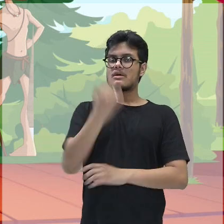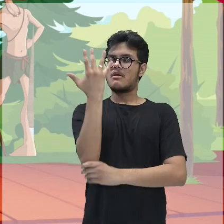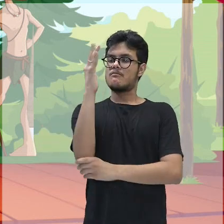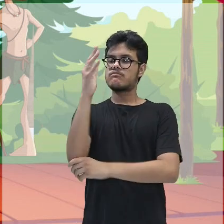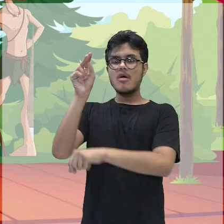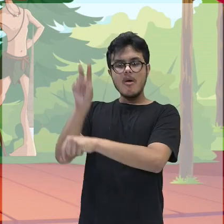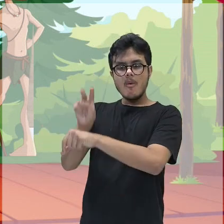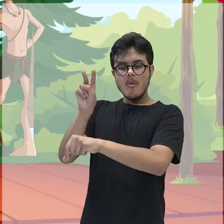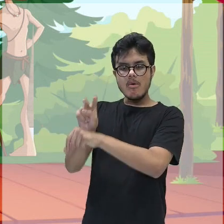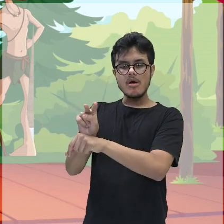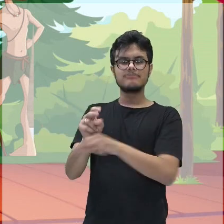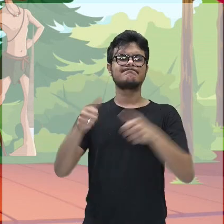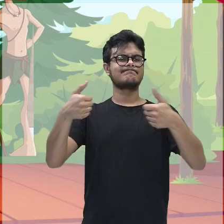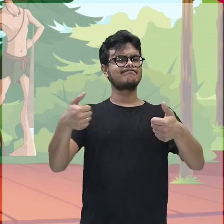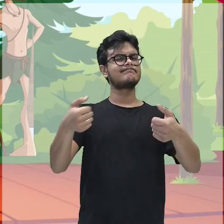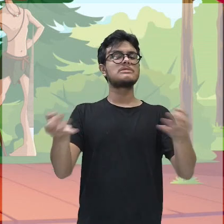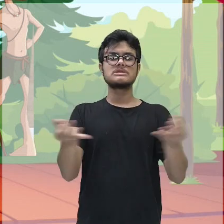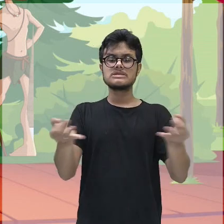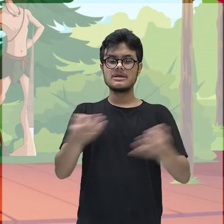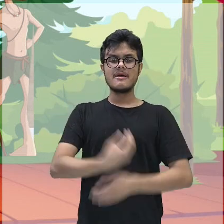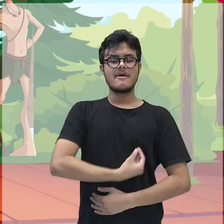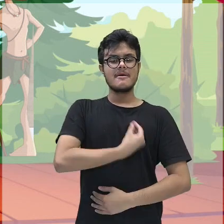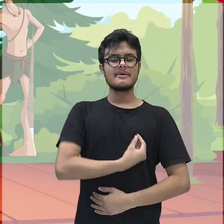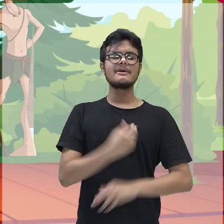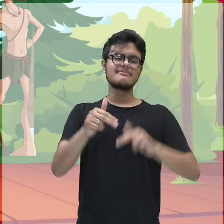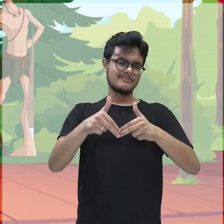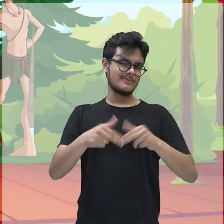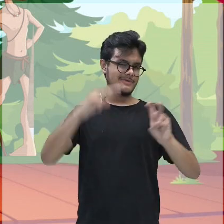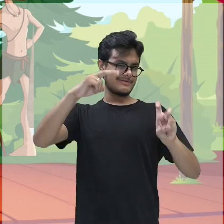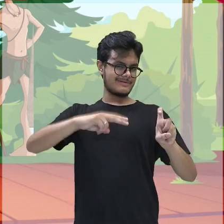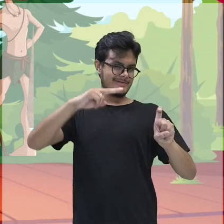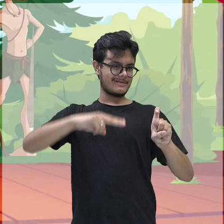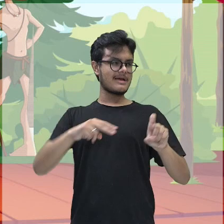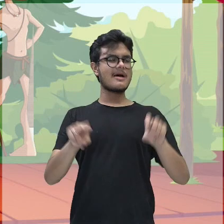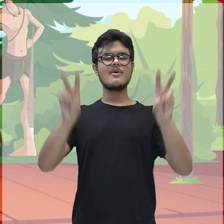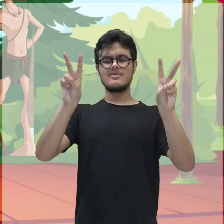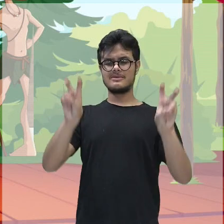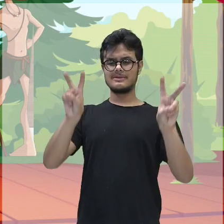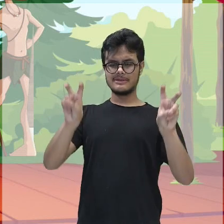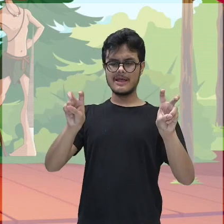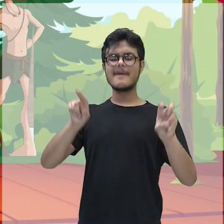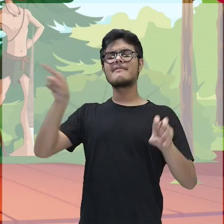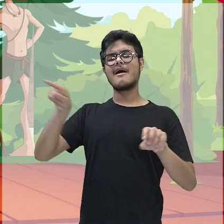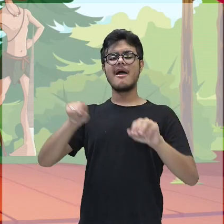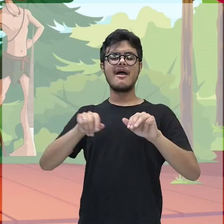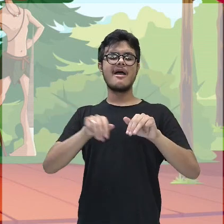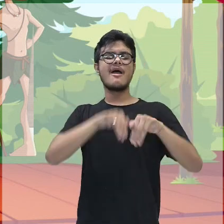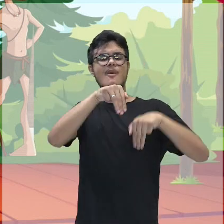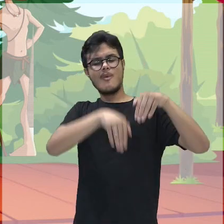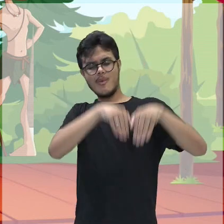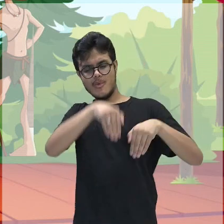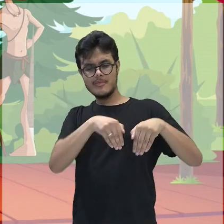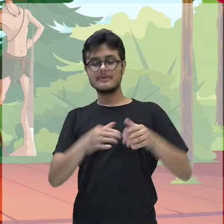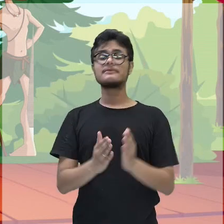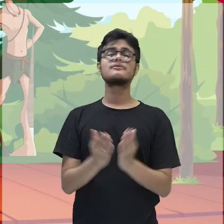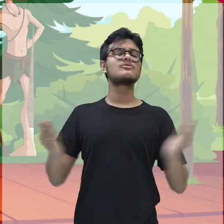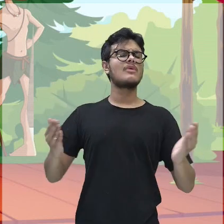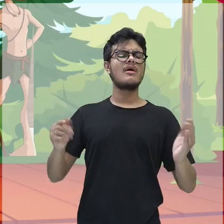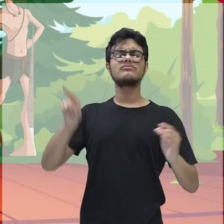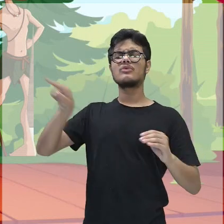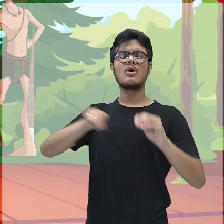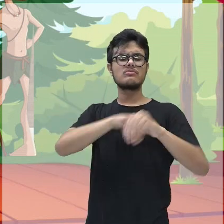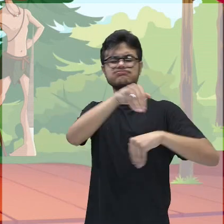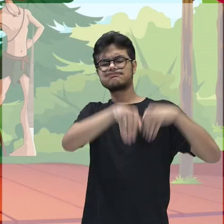ambiente está muito presente. Por isso eu escolhi essa lenda, a lenda do Curupira. Qual é a função do Curupira?